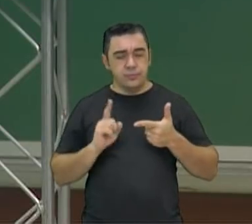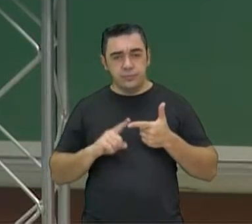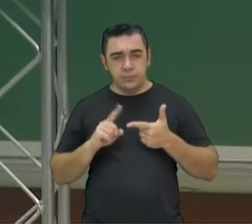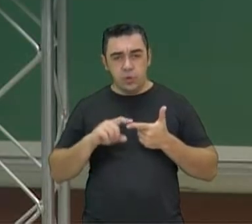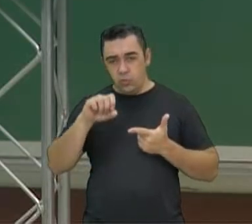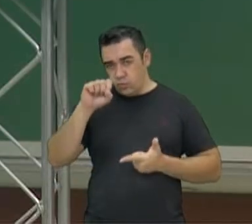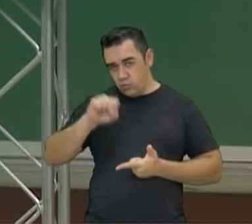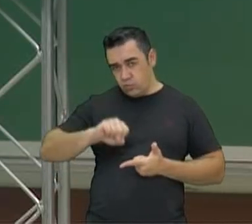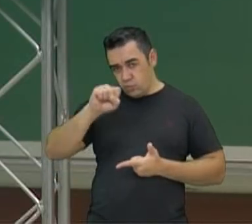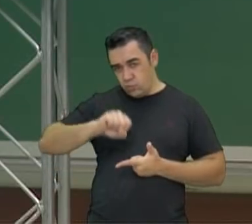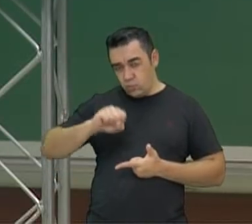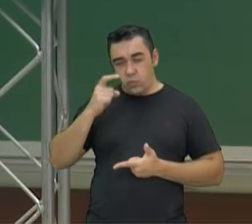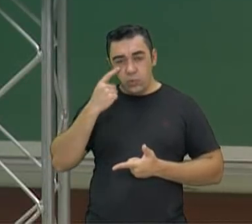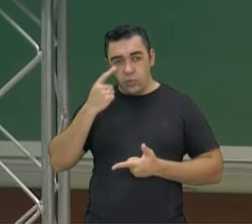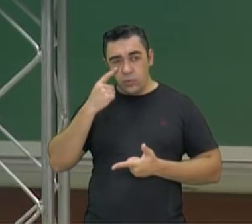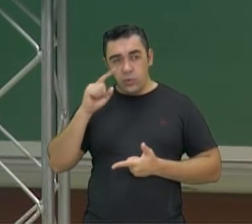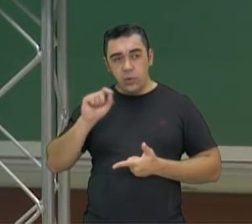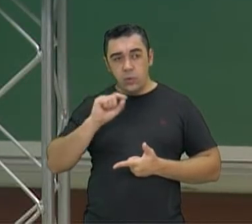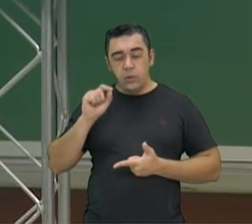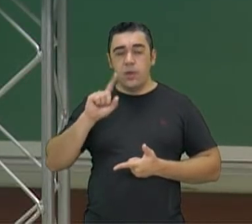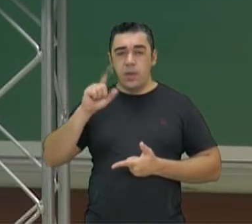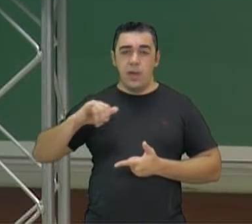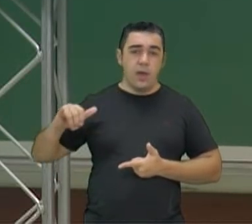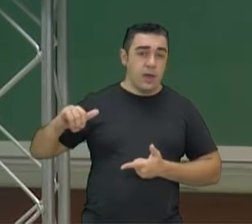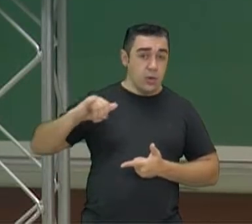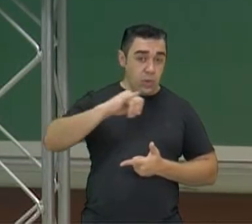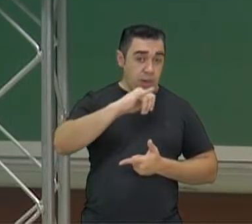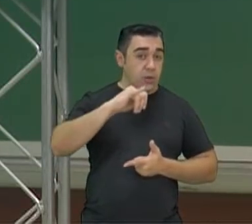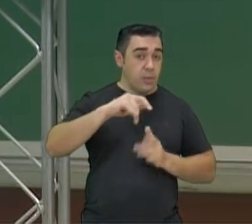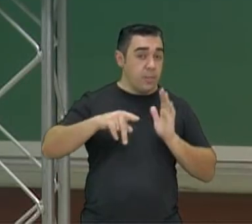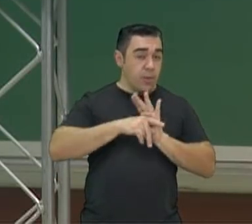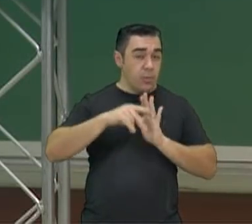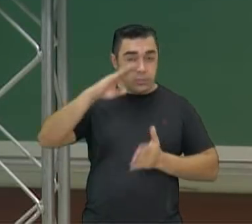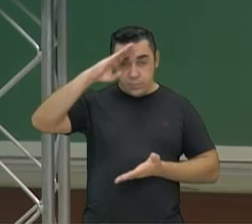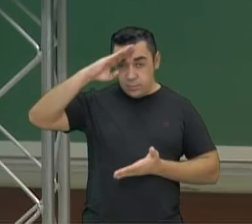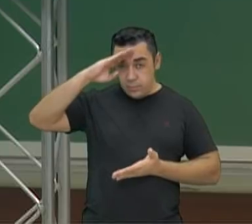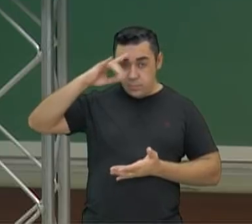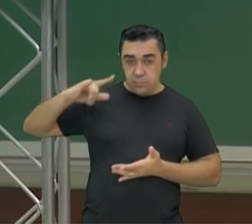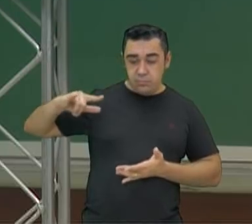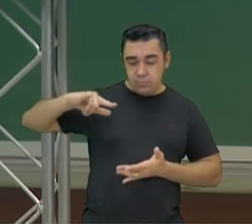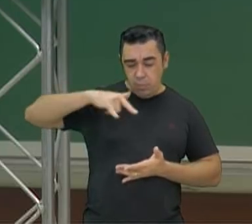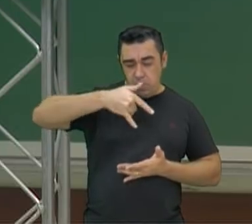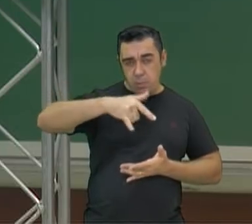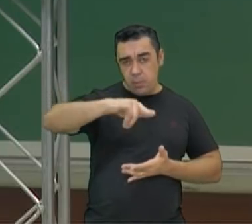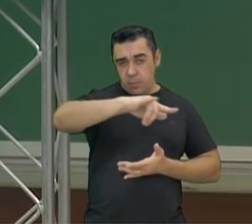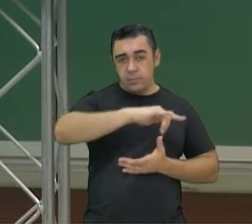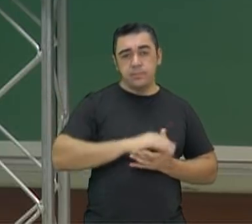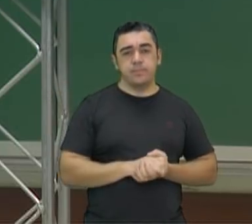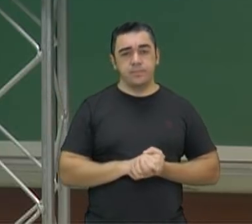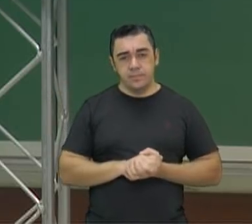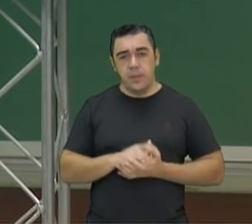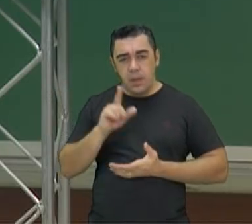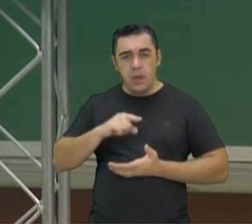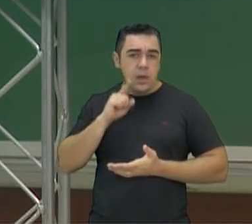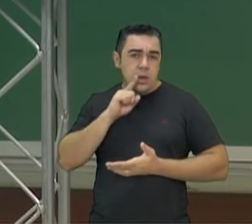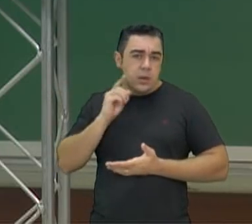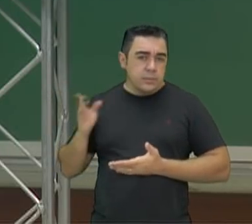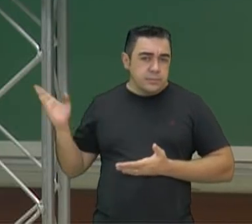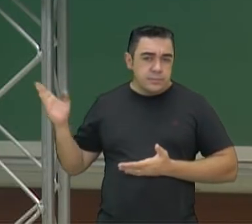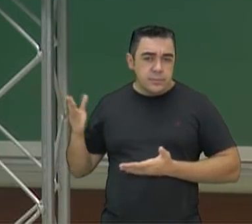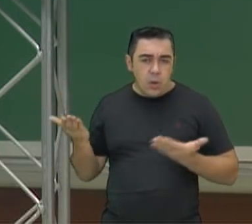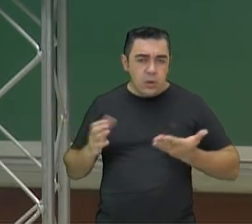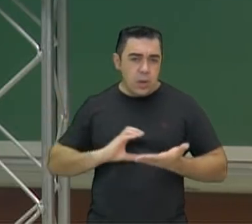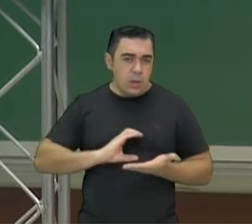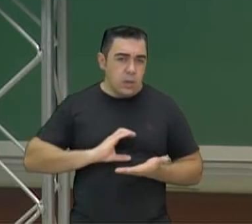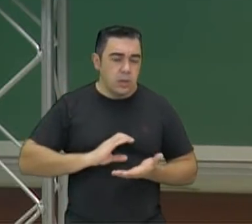região sul, aqui, ó, uma aeronáutica militar, né, ok? Enfim, está aí os Estados Unidos, né? Vamos para o